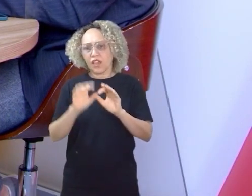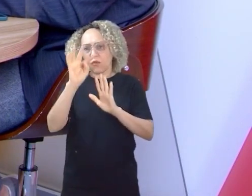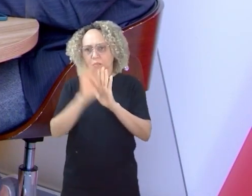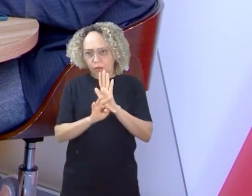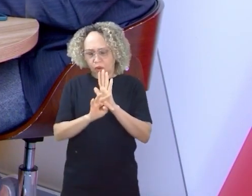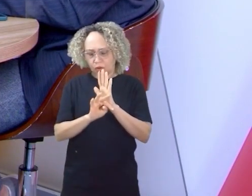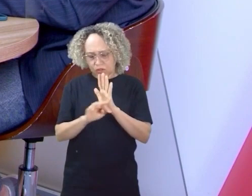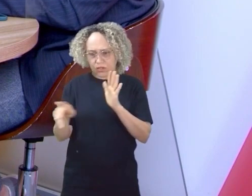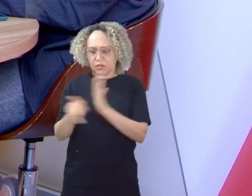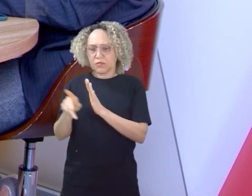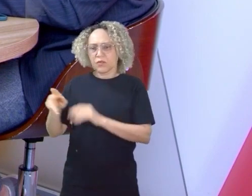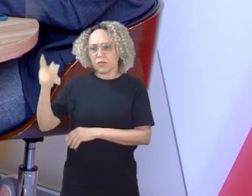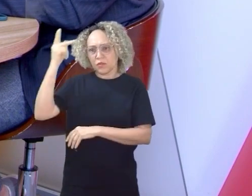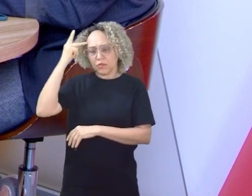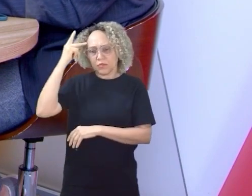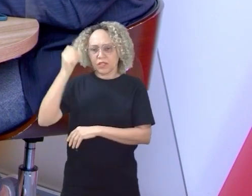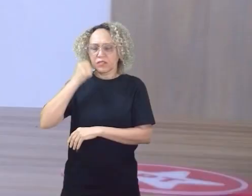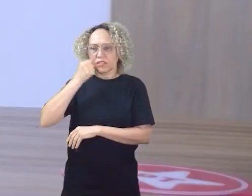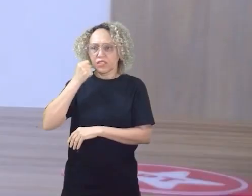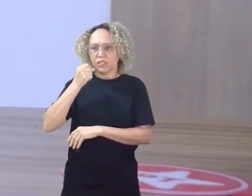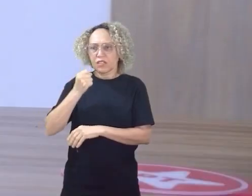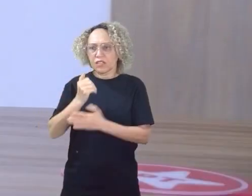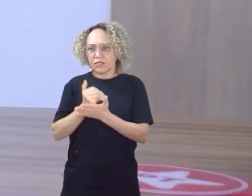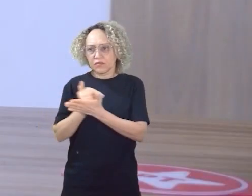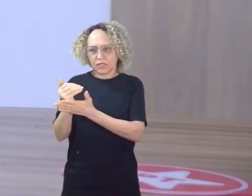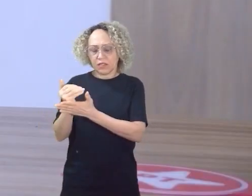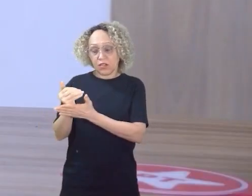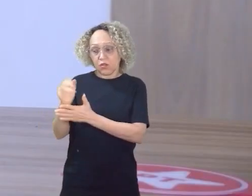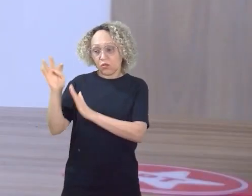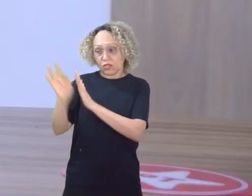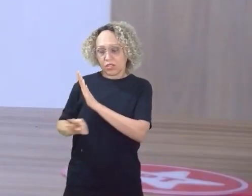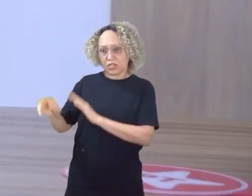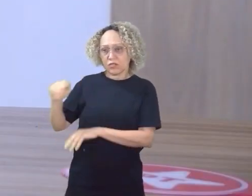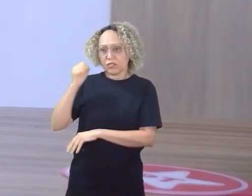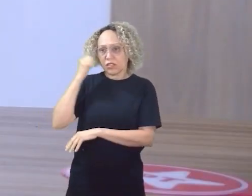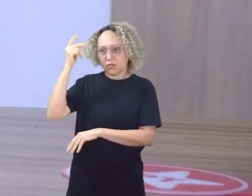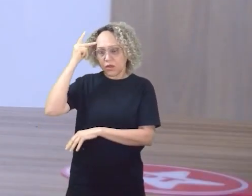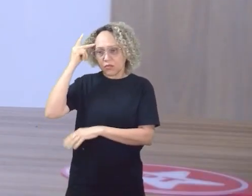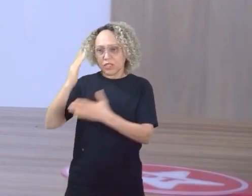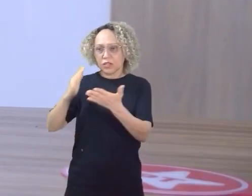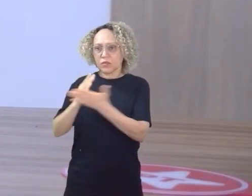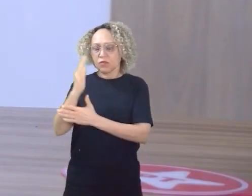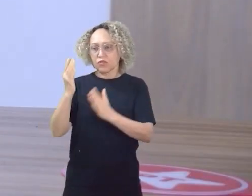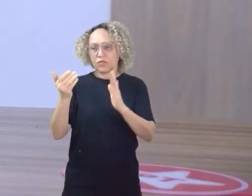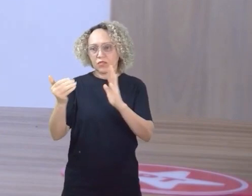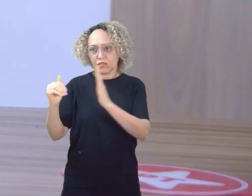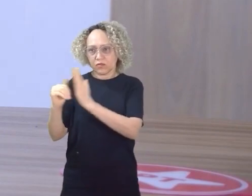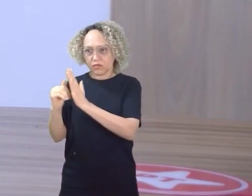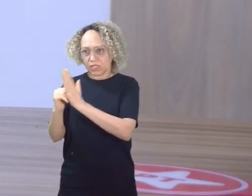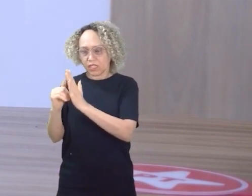também embasou o texto que o senador Paulo Paim aprovou no Senado. No texto que ele aprovou no Senado, então foram feitos